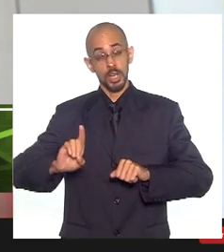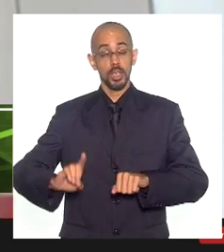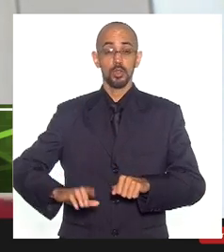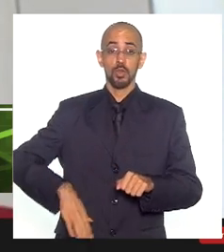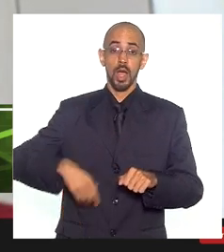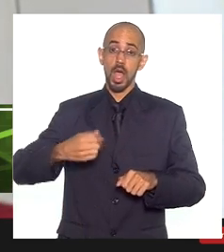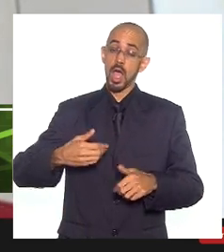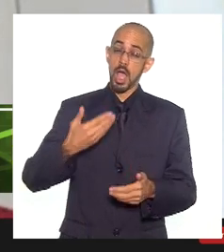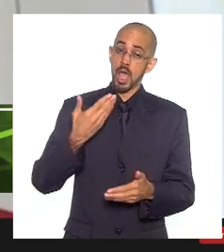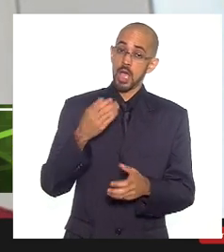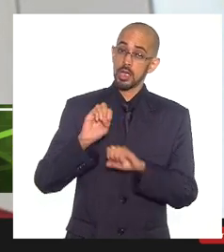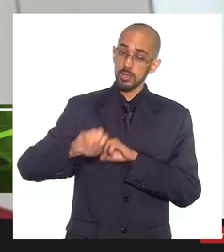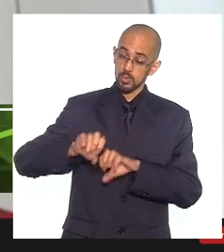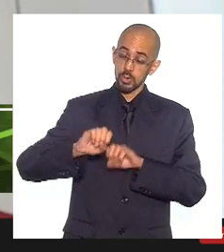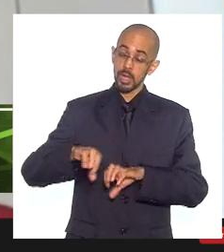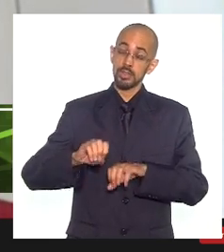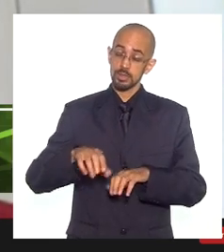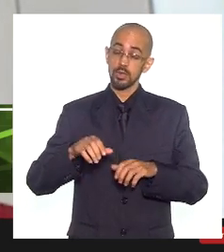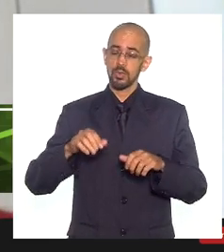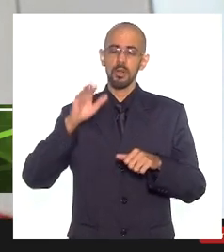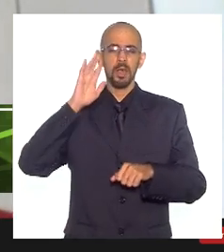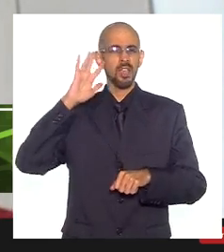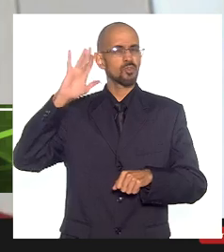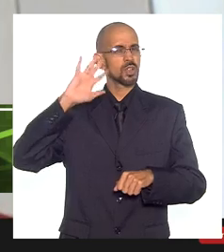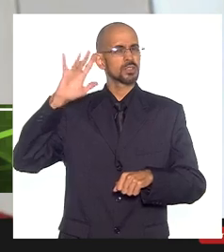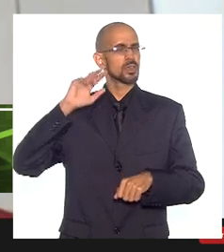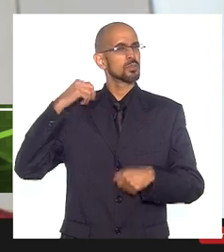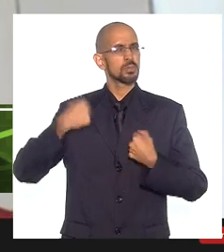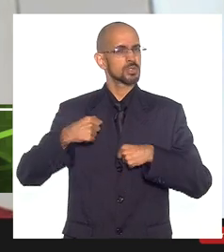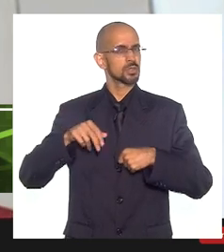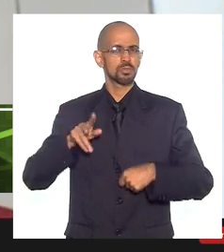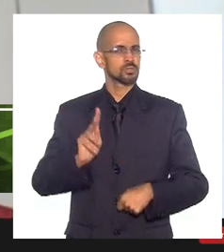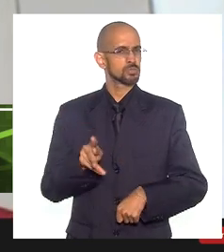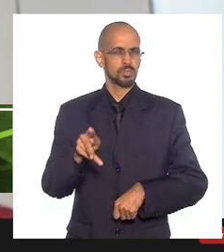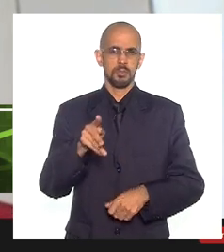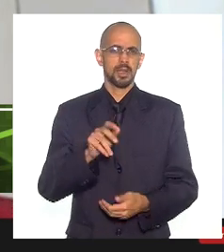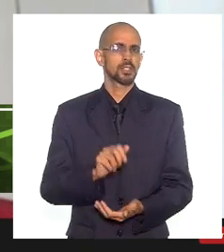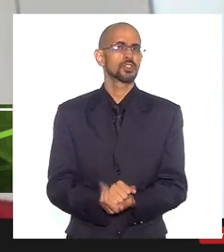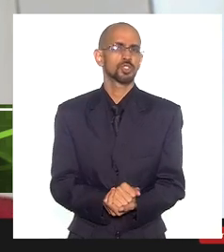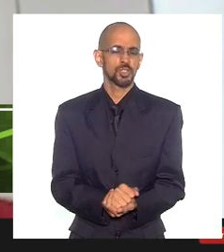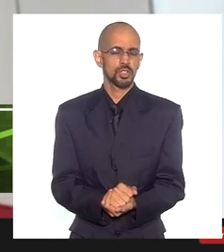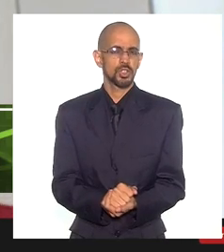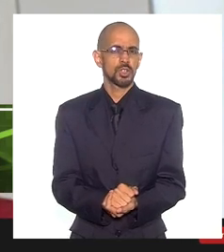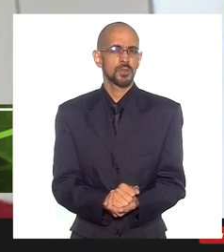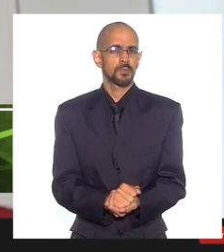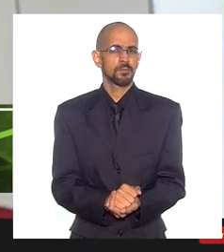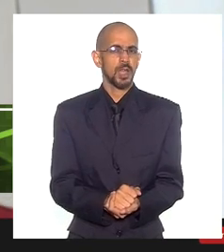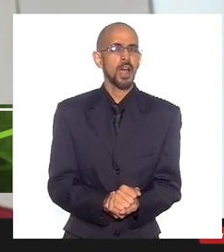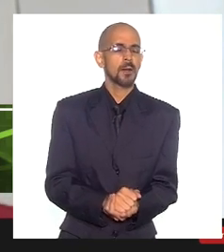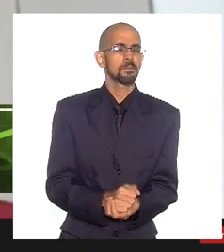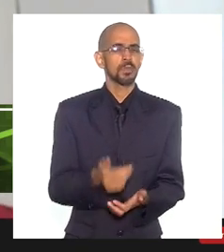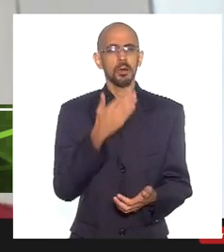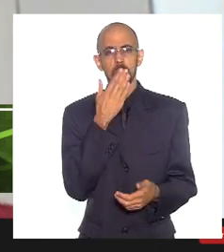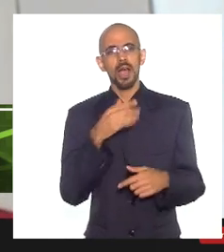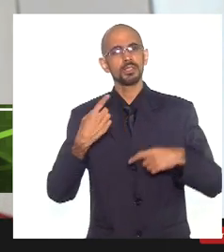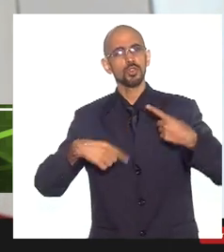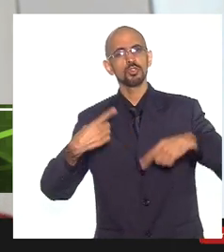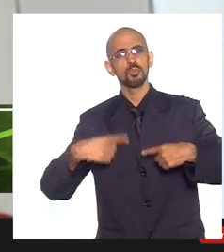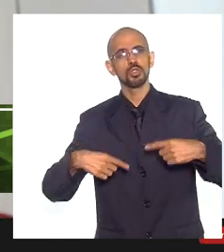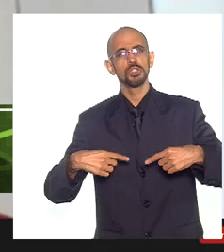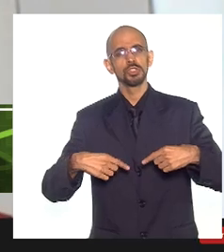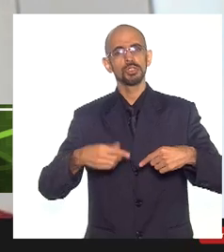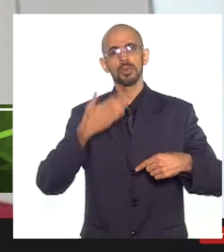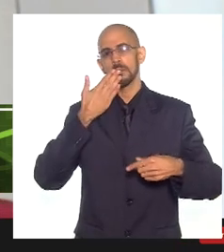conhecimento também como uma reflexão permanente. Então, eu queria trazer esses elementos aqui, quais são as políticas de assistência estudantil, de inclusão digital, como é está o